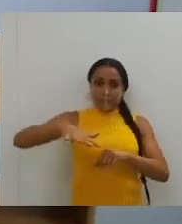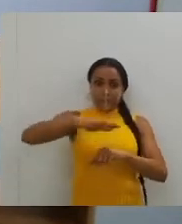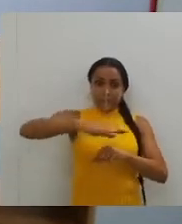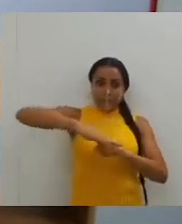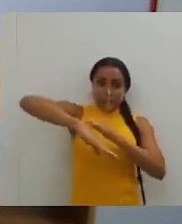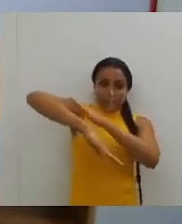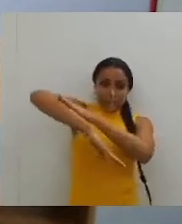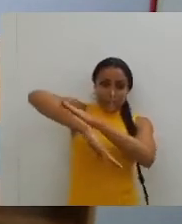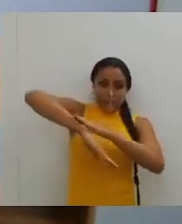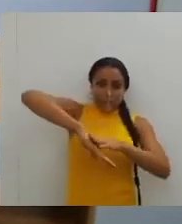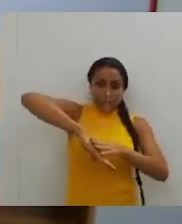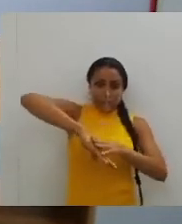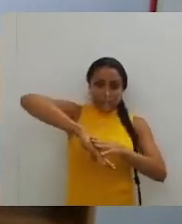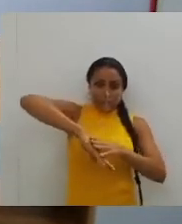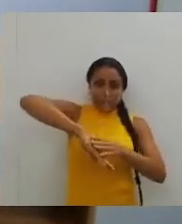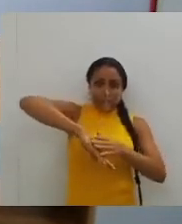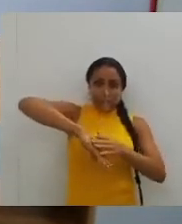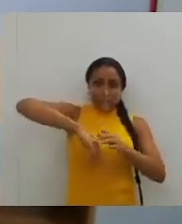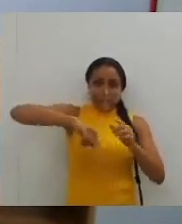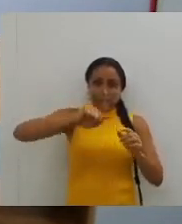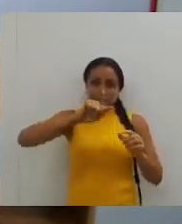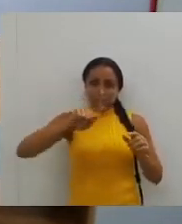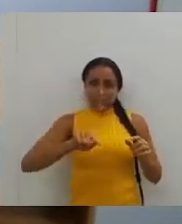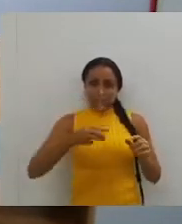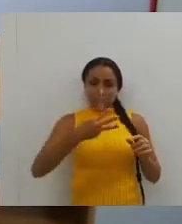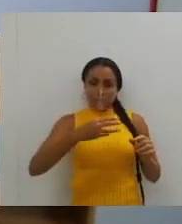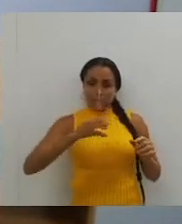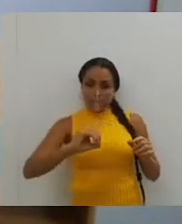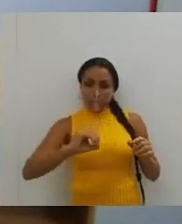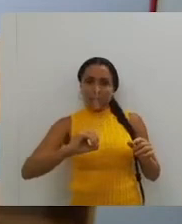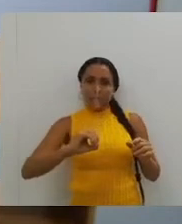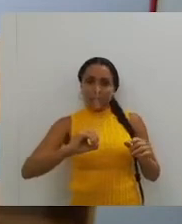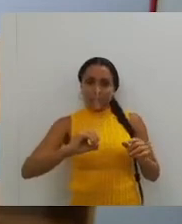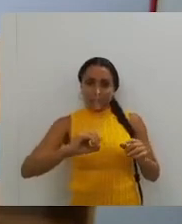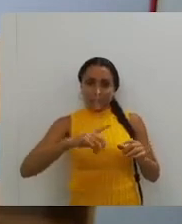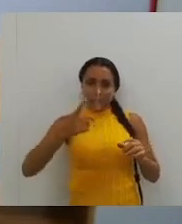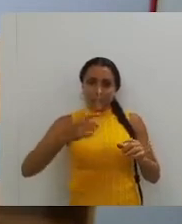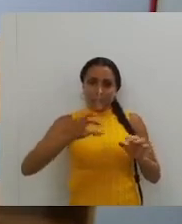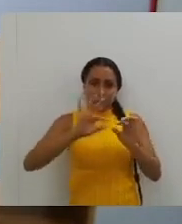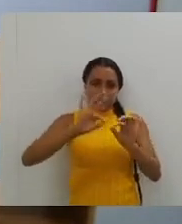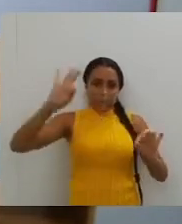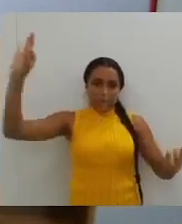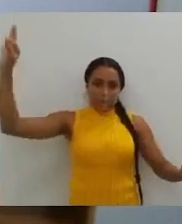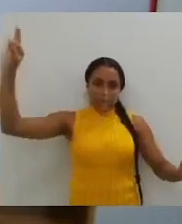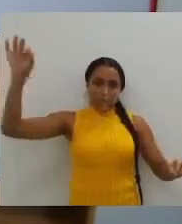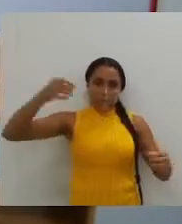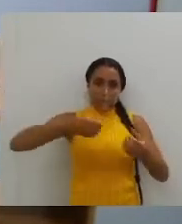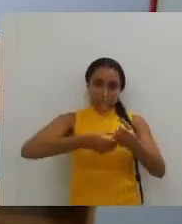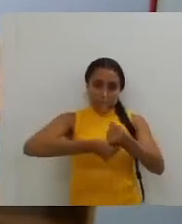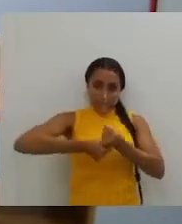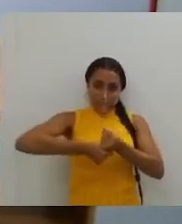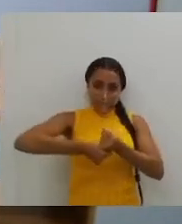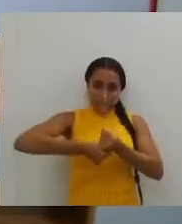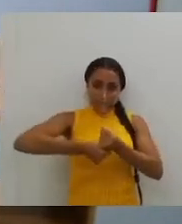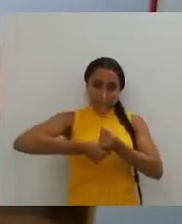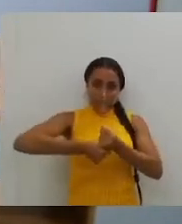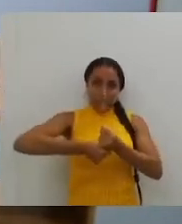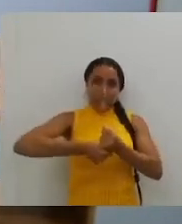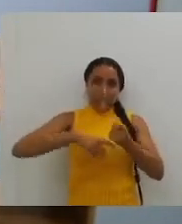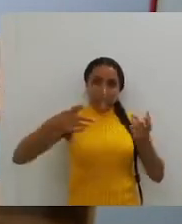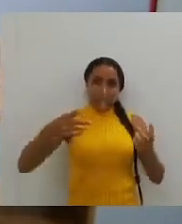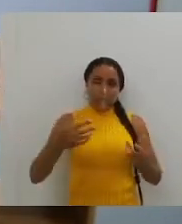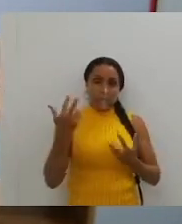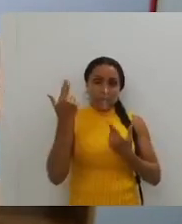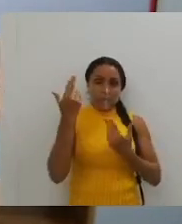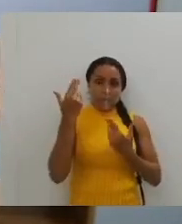inclinado de 30 graus. Preso a uma corda, conforme representado na